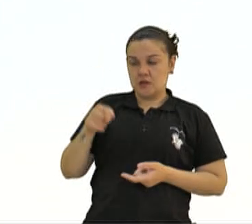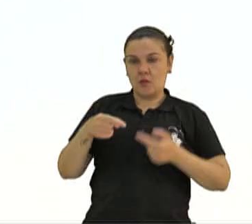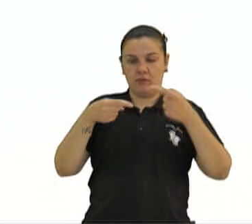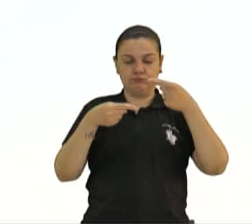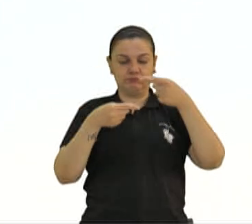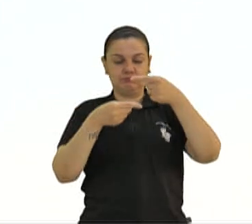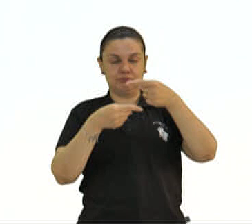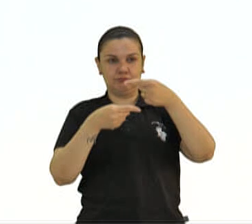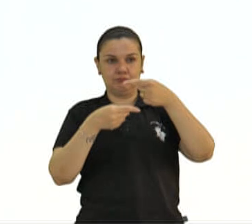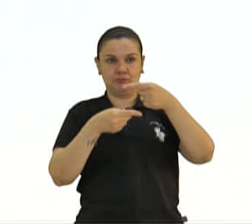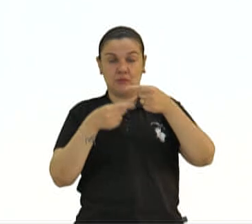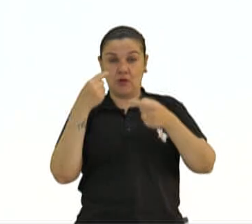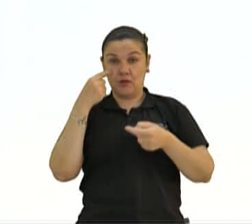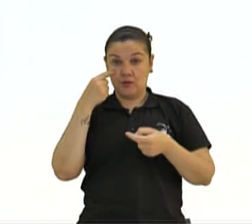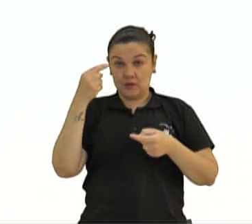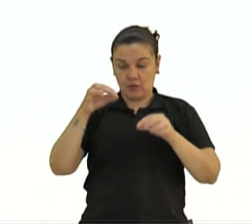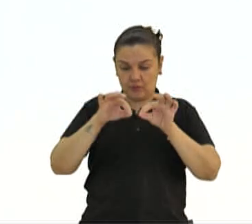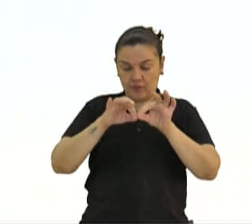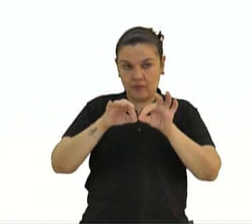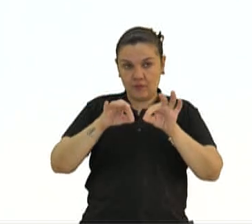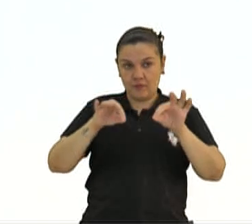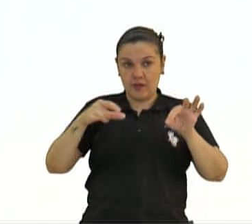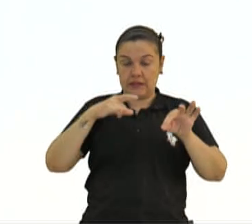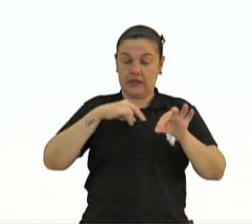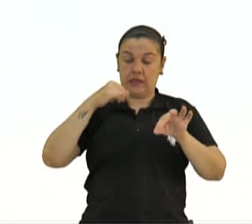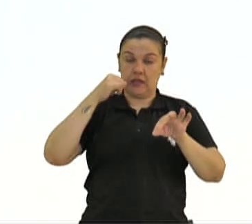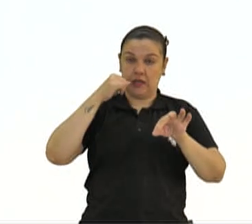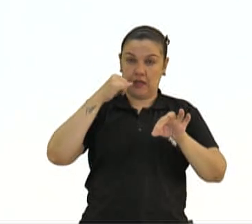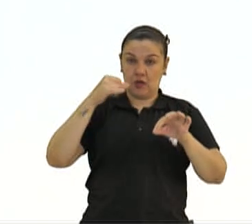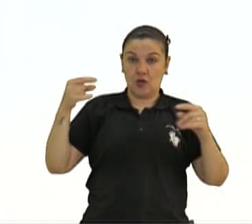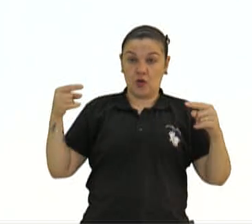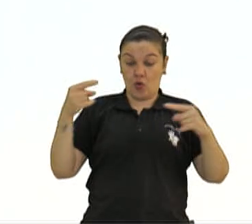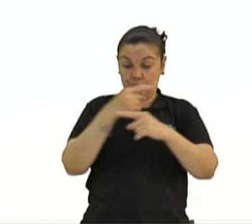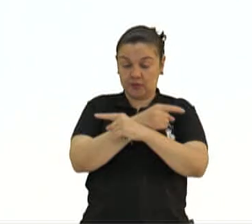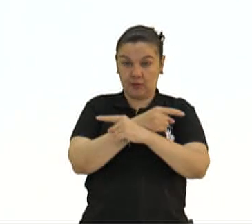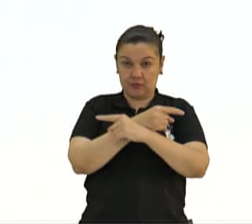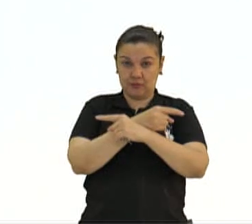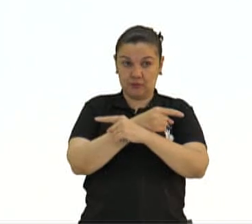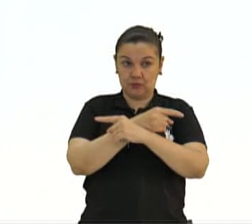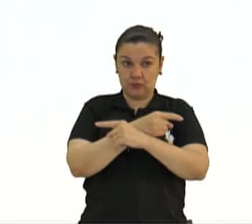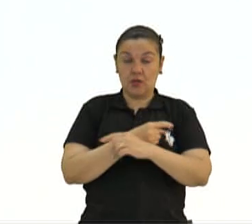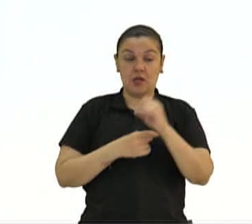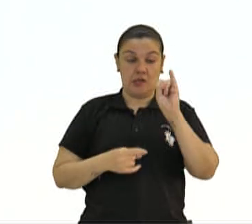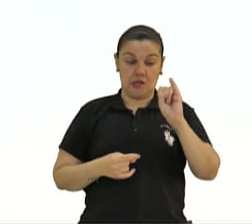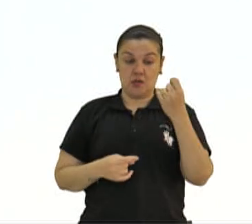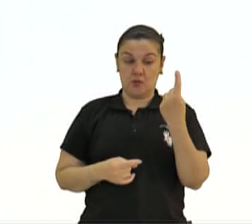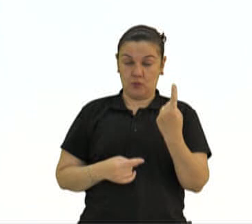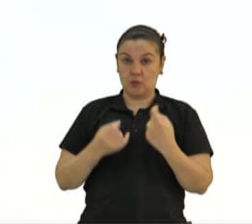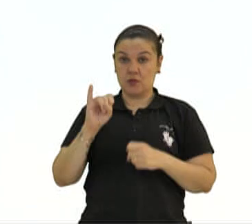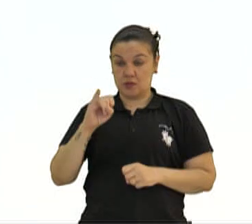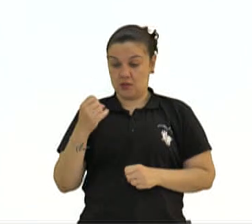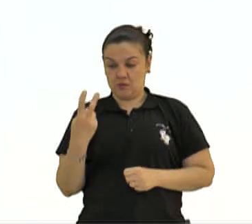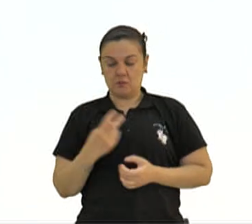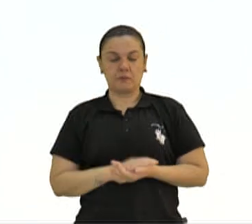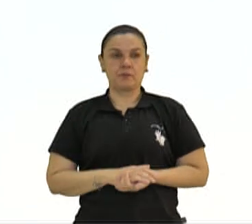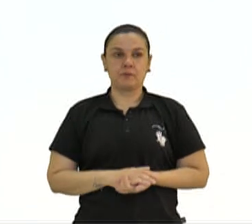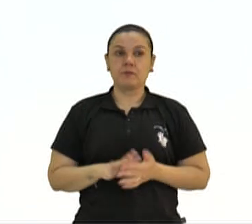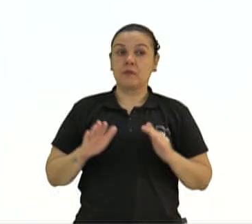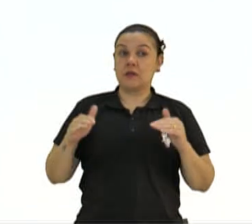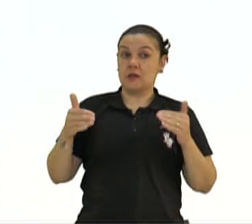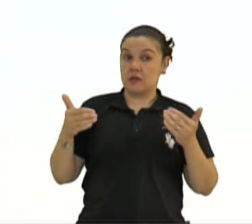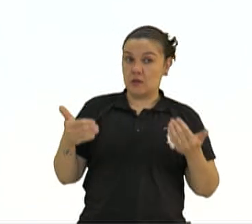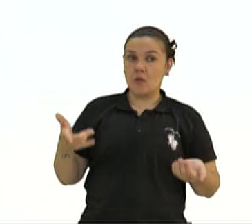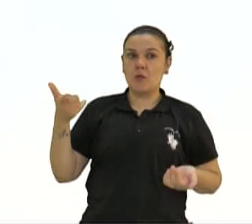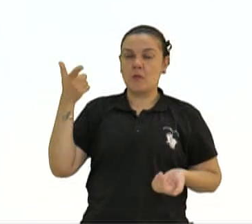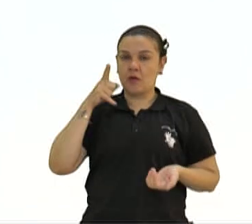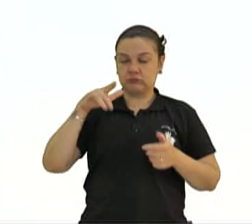ao plano do papel e percorridos por correntes de sentidos contrário, I1 e I2. A condição para